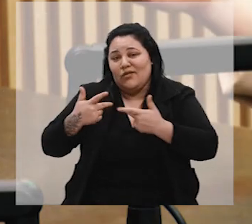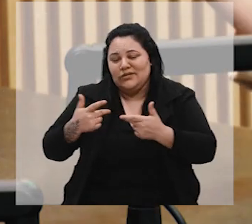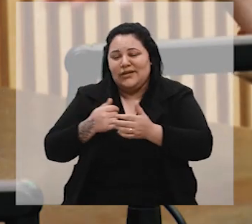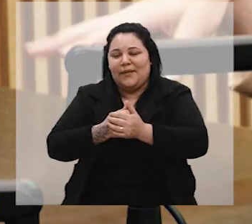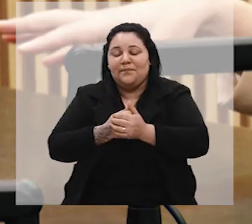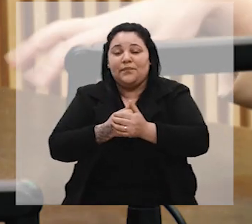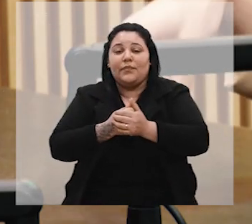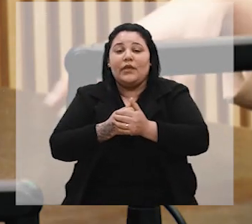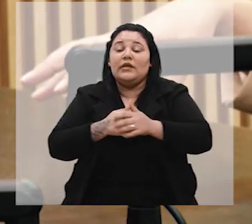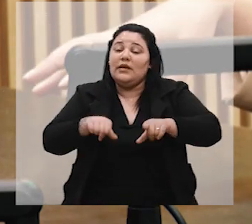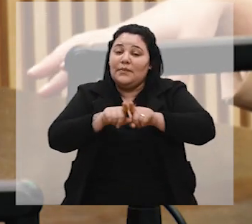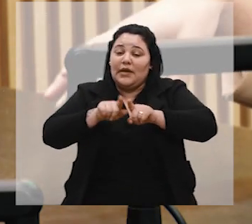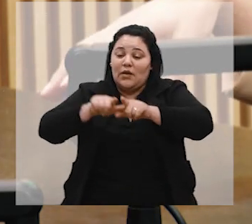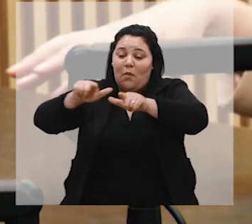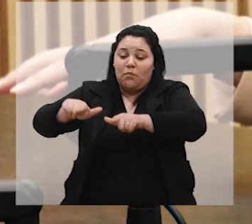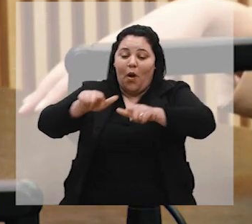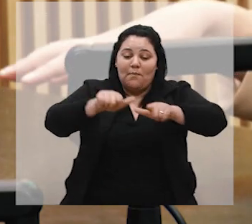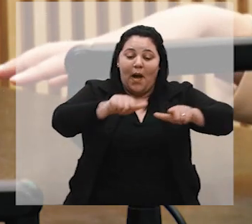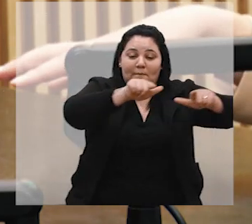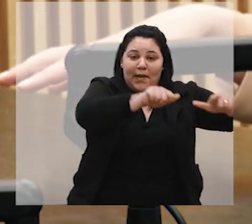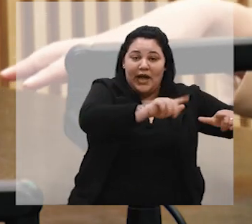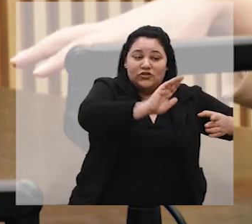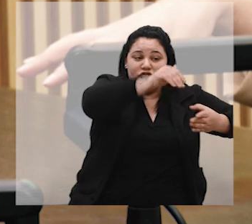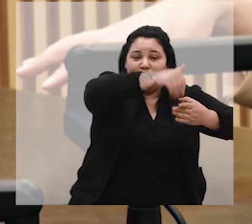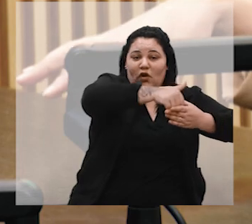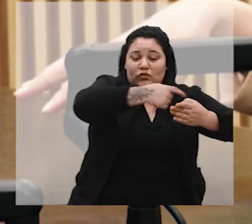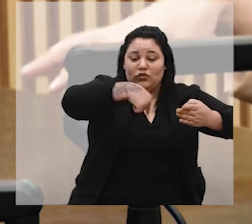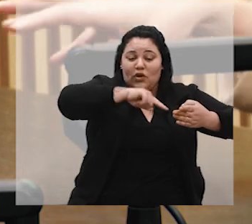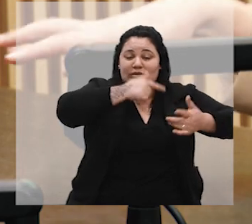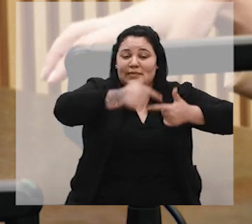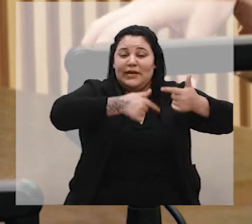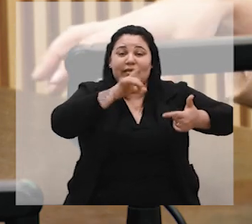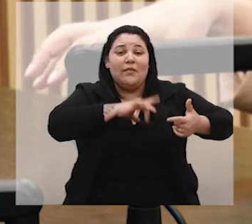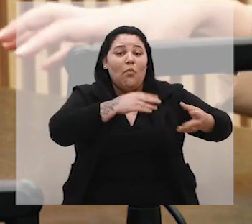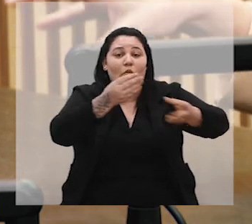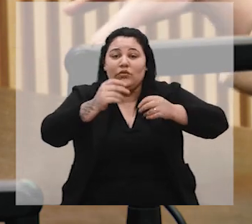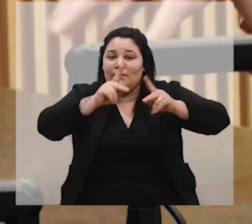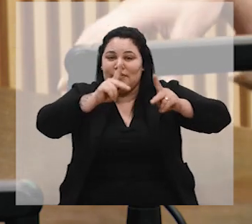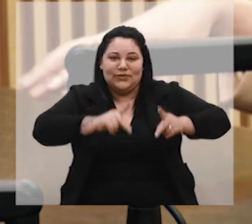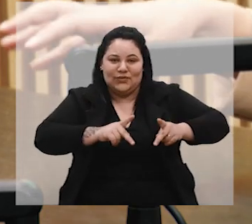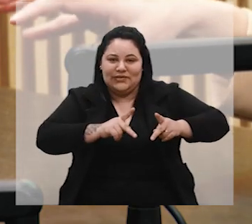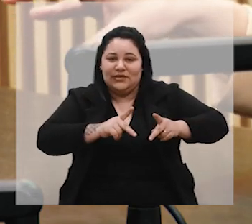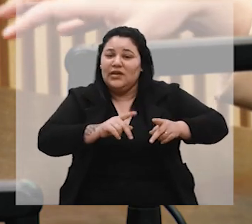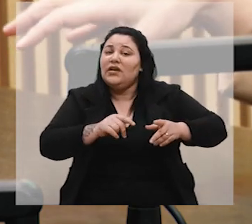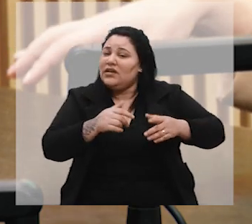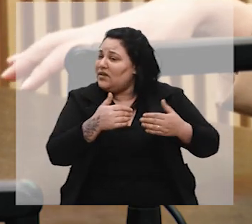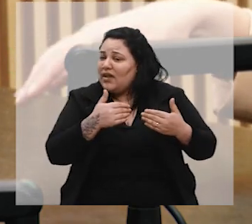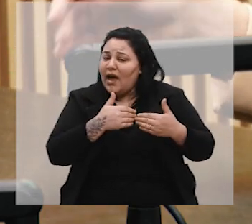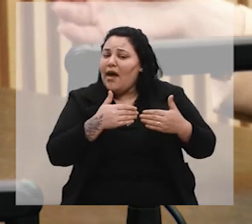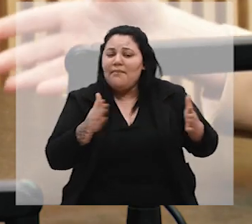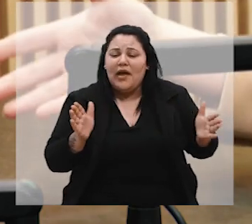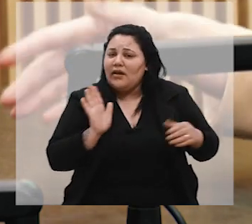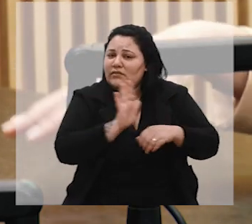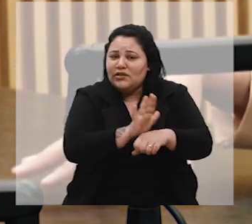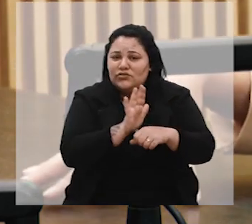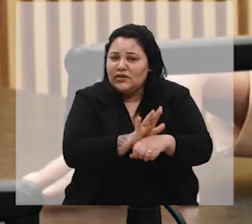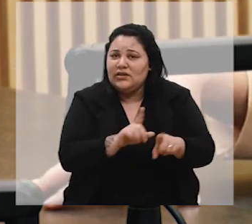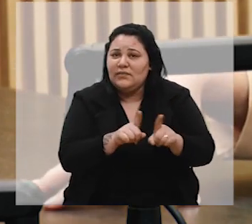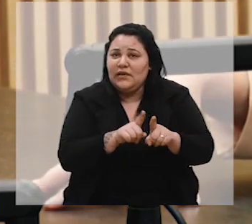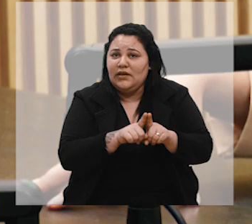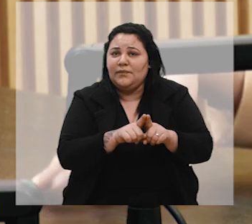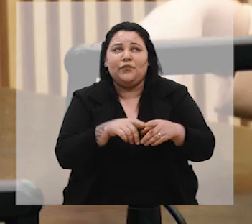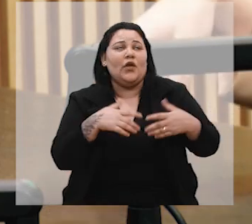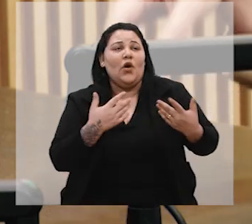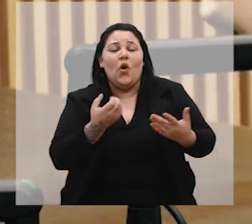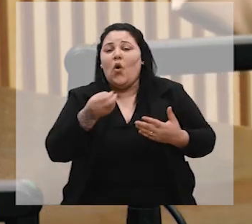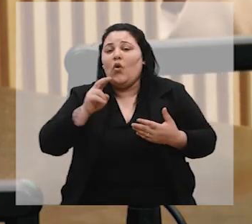Também, nas zonas eleitorais, sempre que nós trabalhamos, nós temos muitas pessoas ali dispostas a ajudar, né? Então, nada impede também